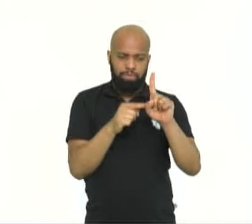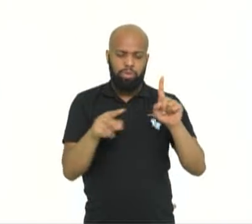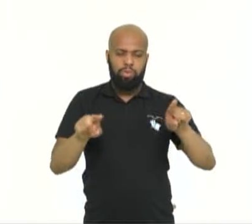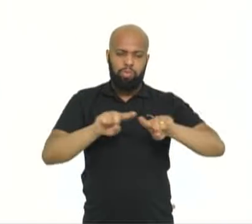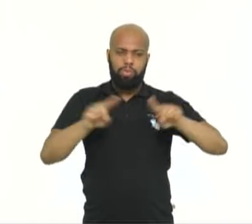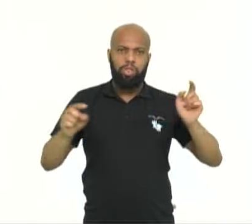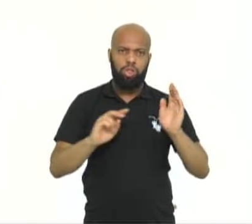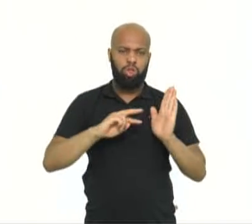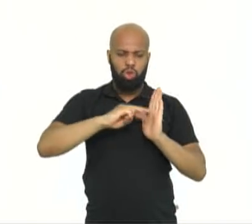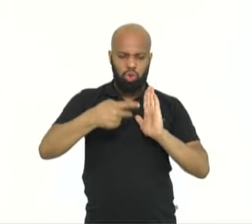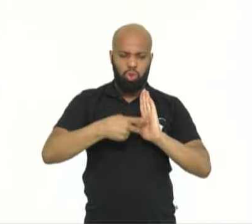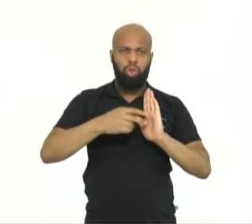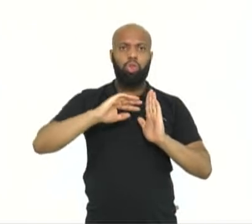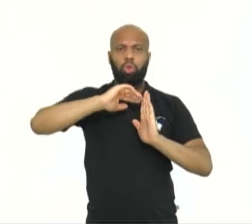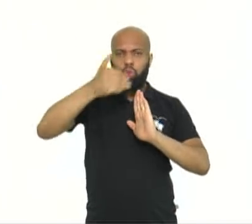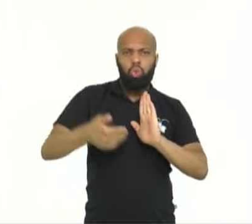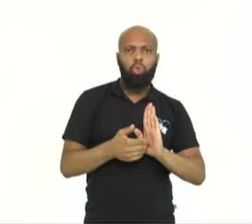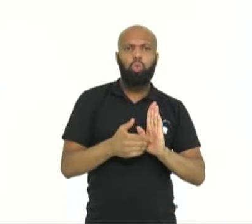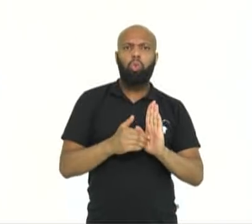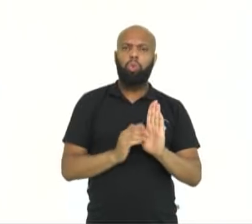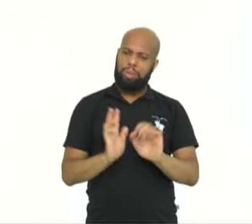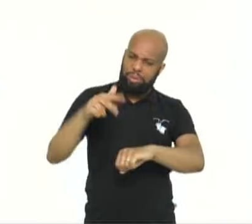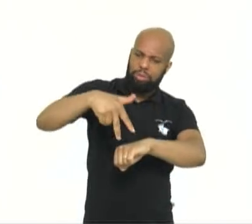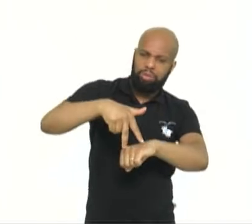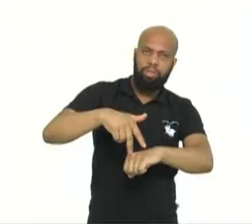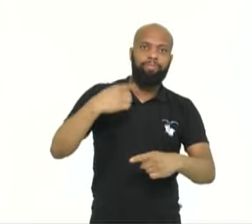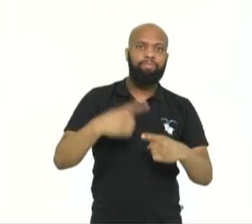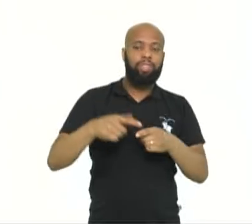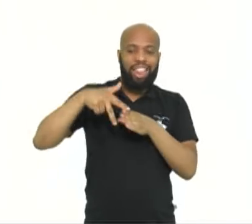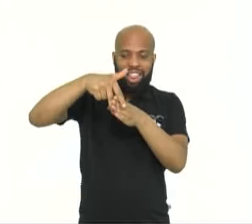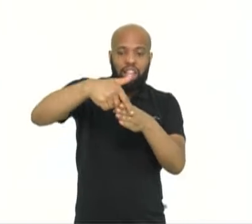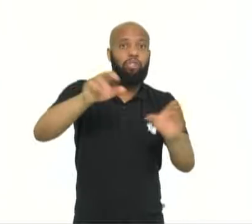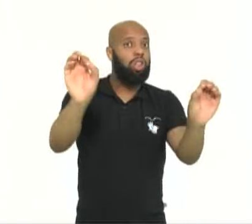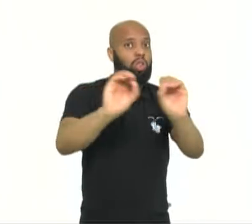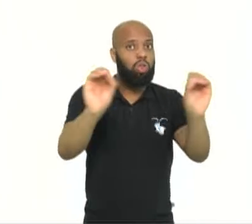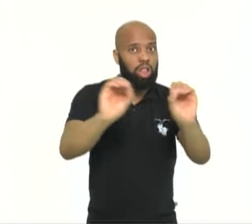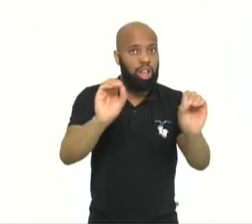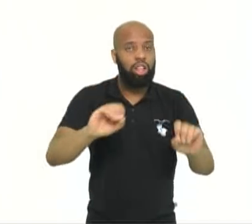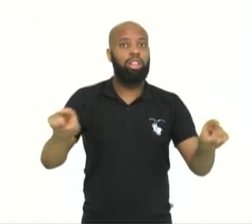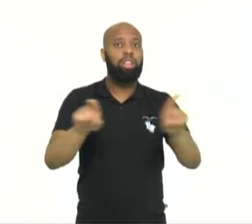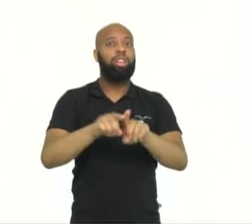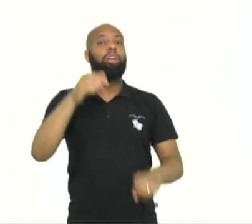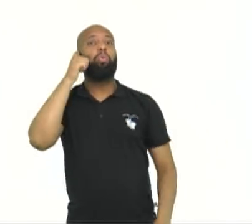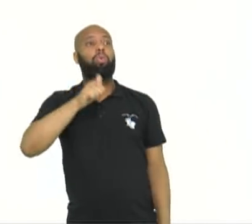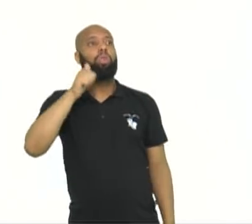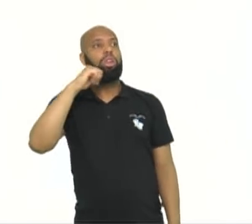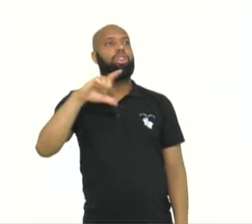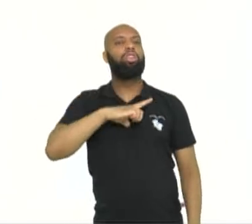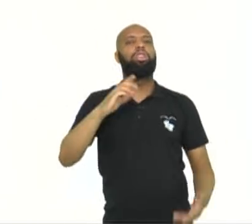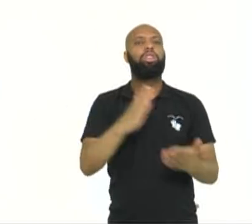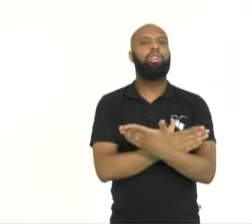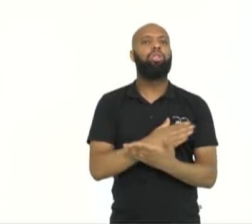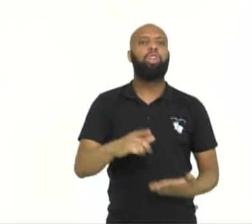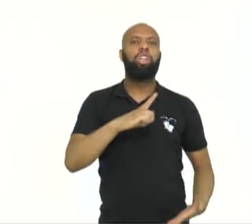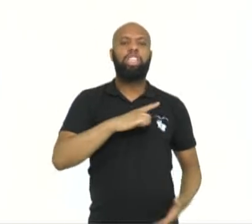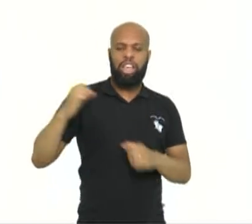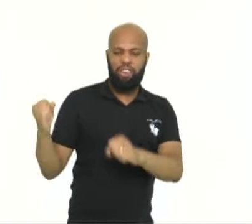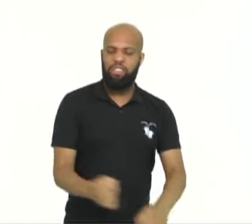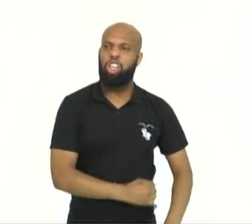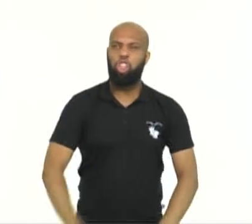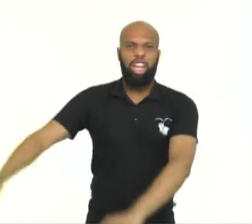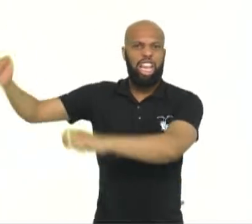pé, porque também nem houvera tempo para montar, e as mulheres, umas empunhando as suas